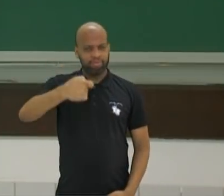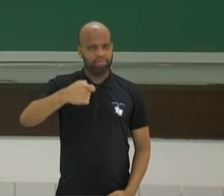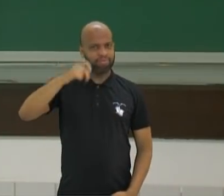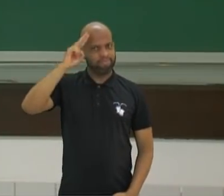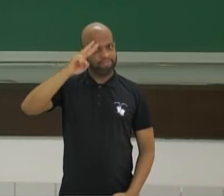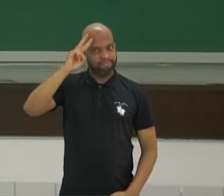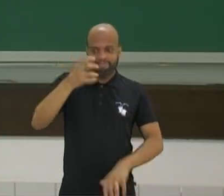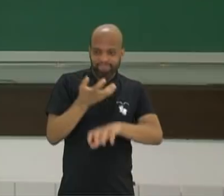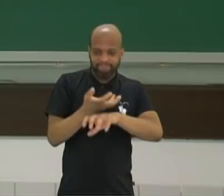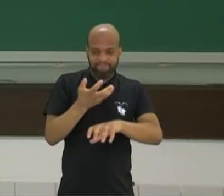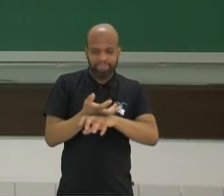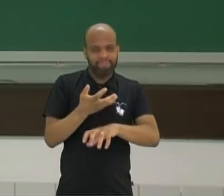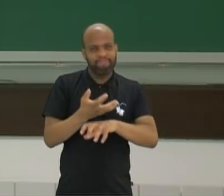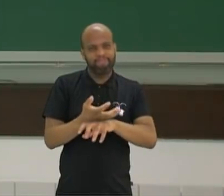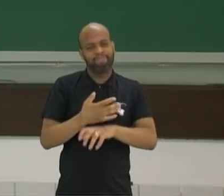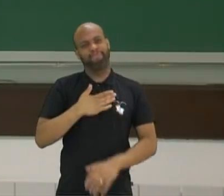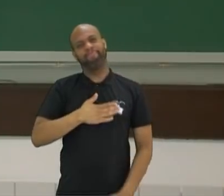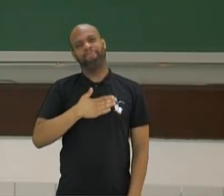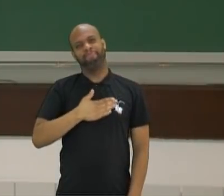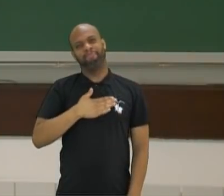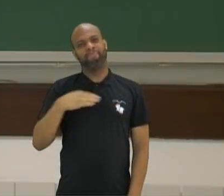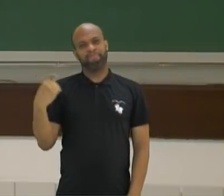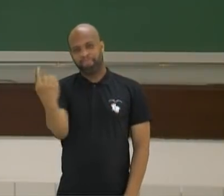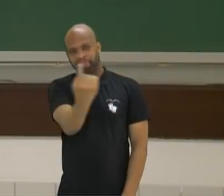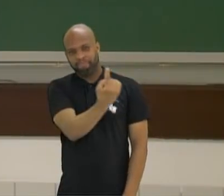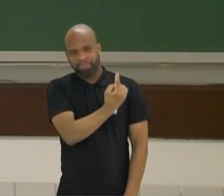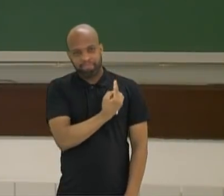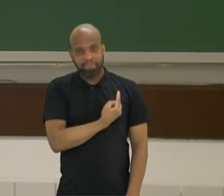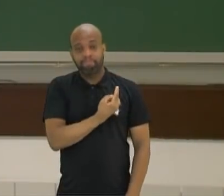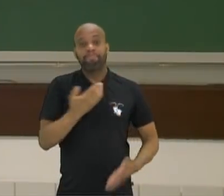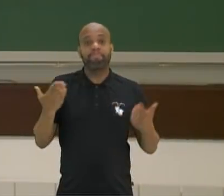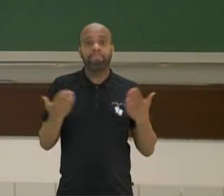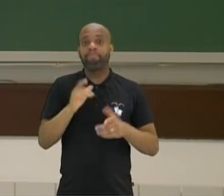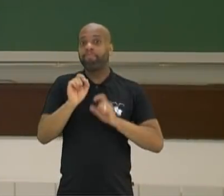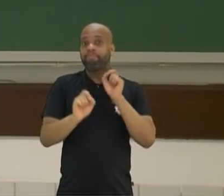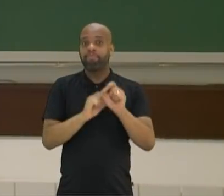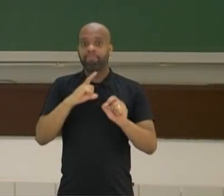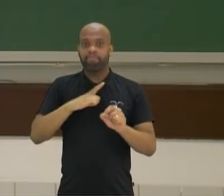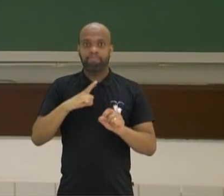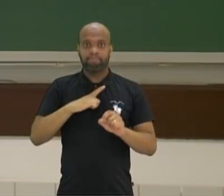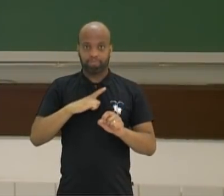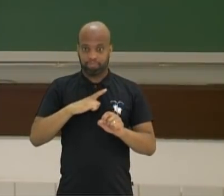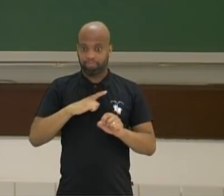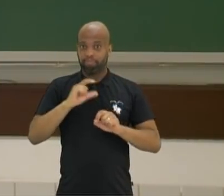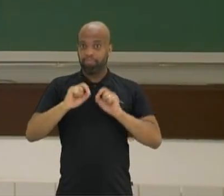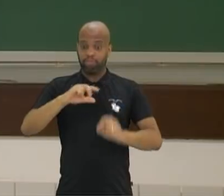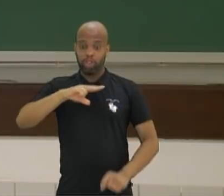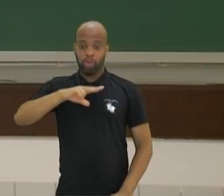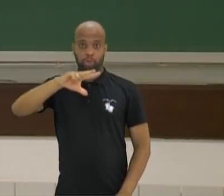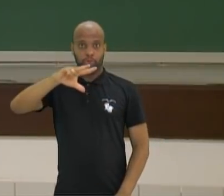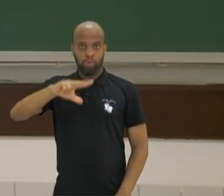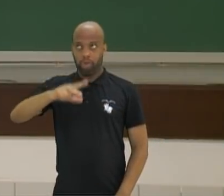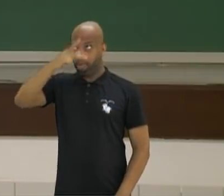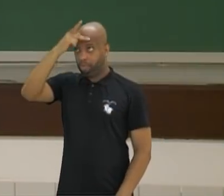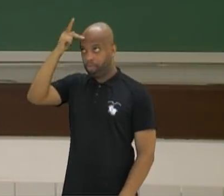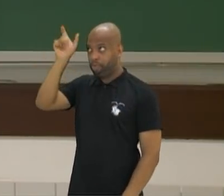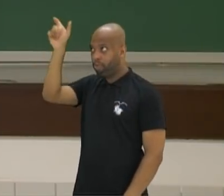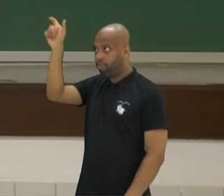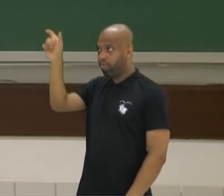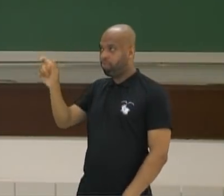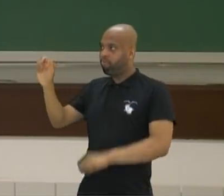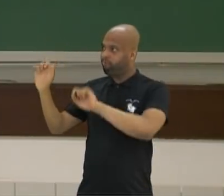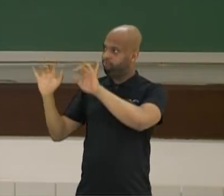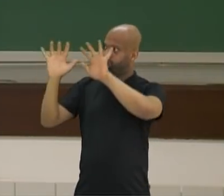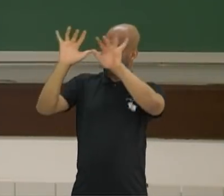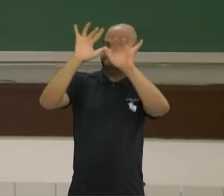tão querida pra gente. Essa matéria que nós vamos falar hoje sobre a chegada dos portugueses no